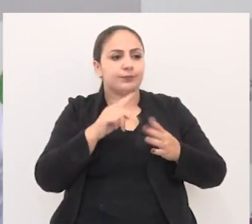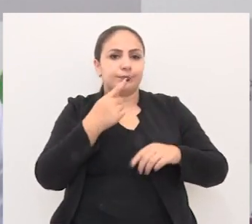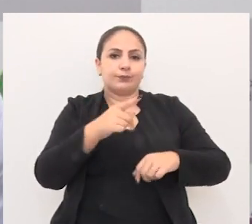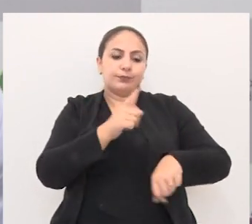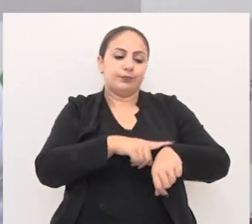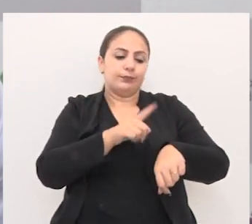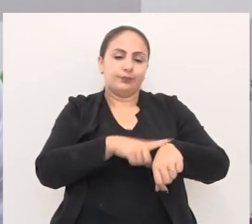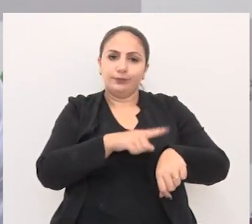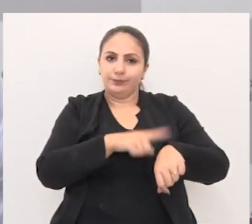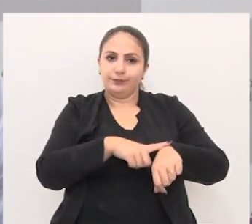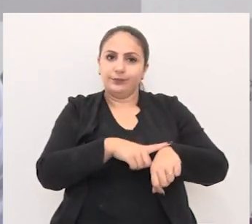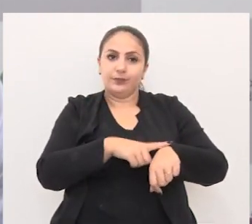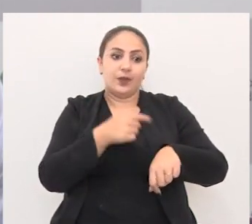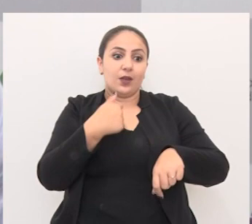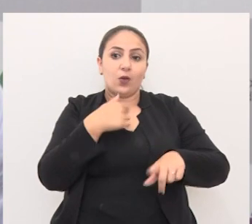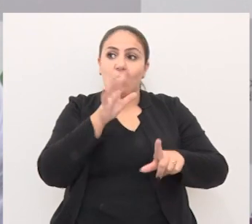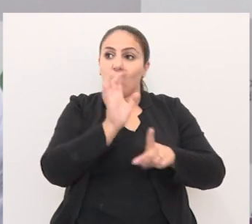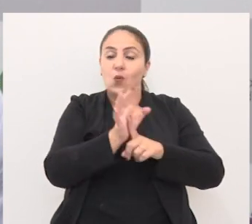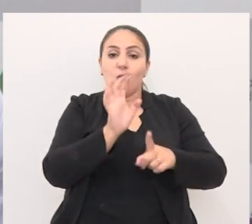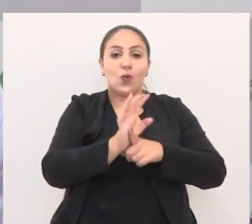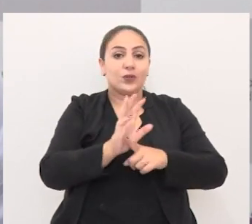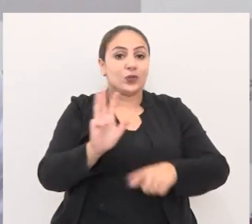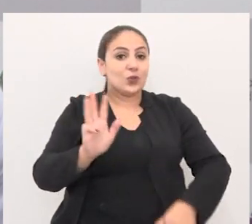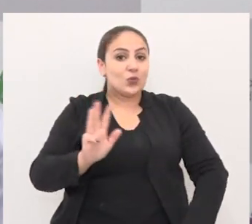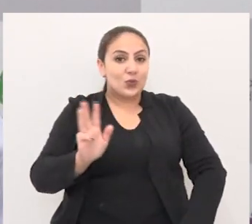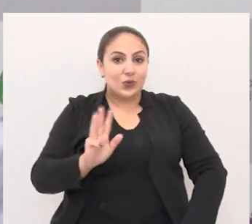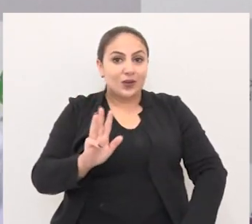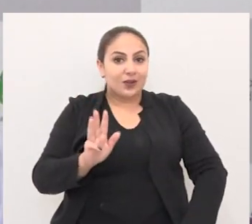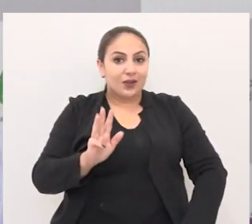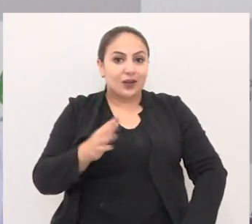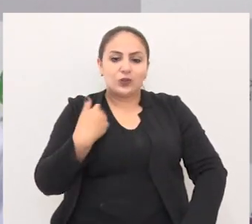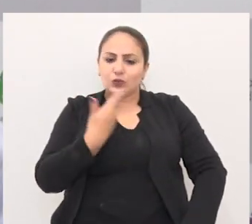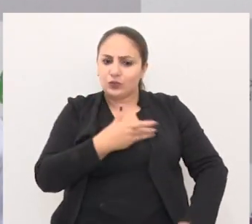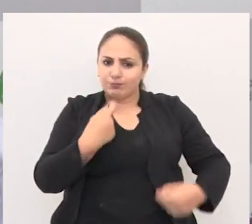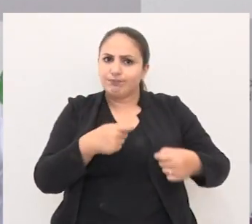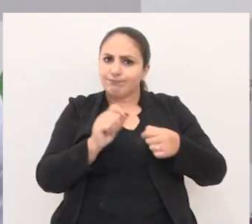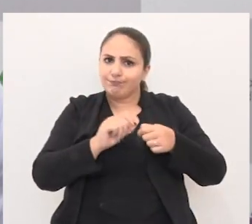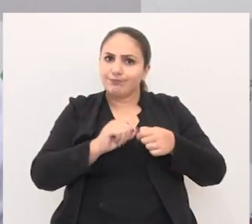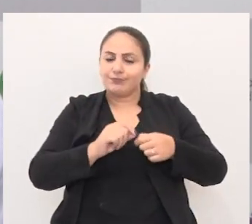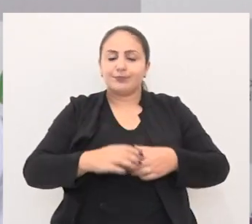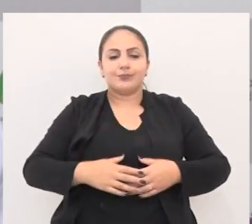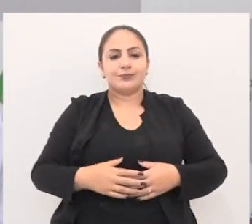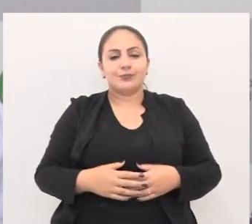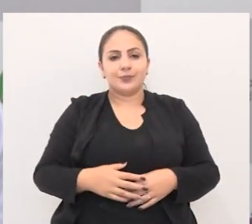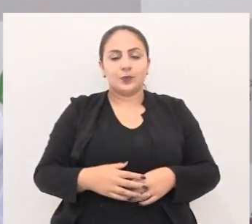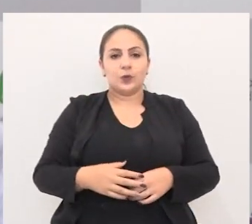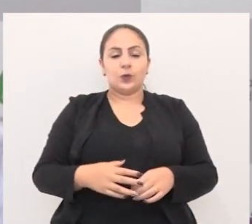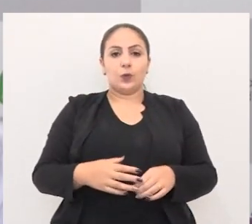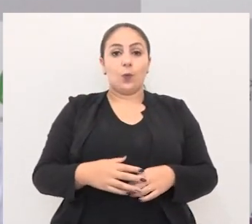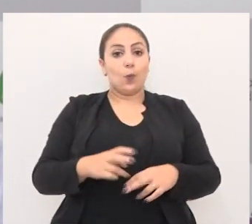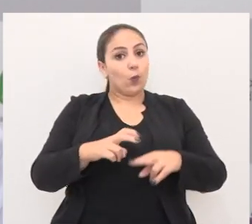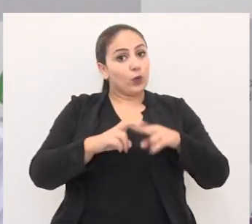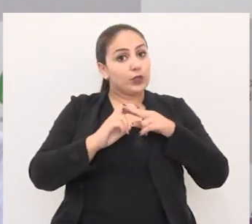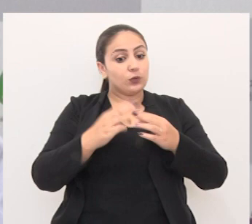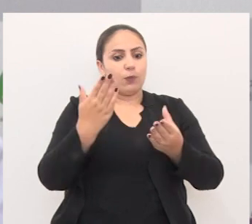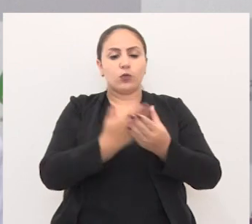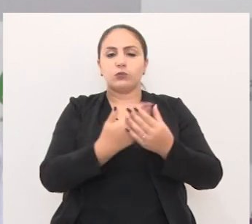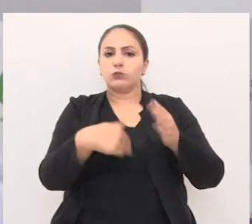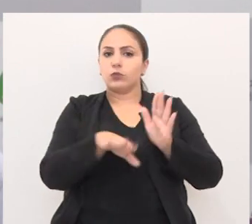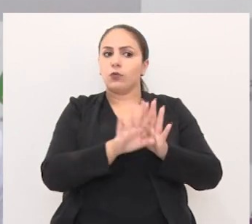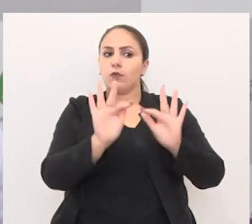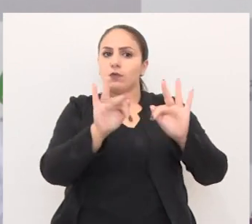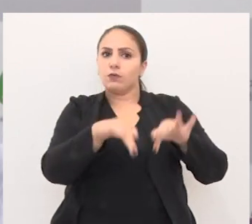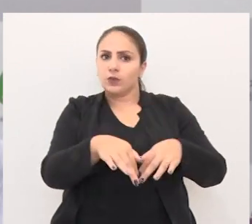naquele momento repudiar o Lula era o mínimo que nós poderíamos fazer, né? Então, o processo realmente chegou no